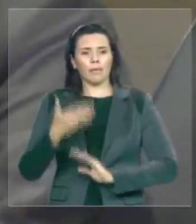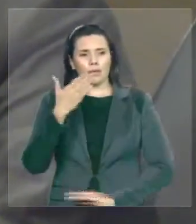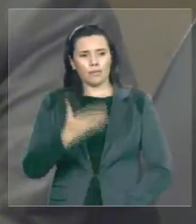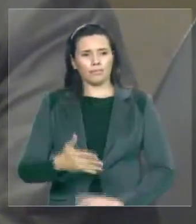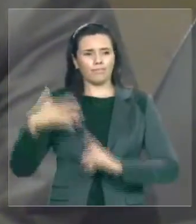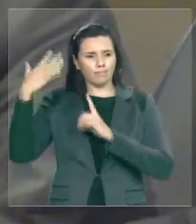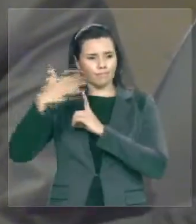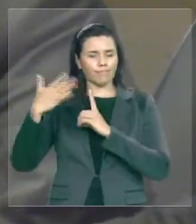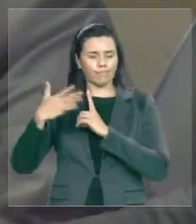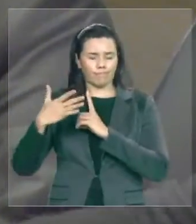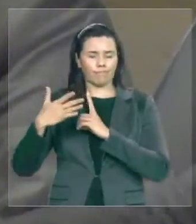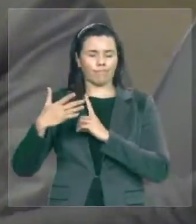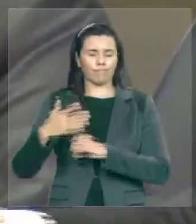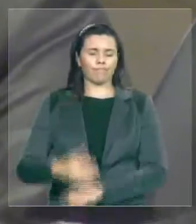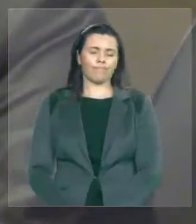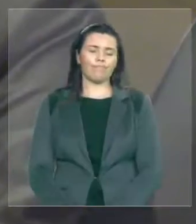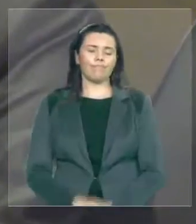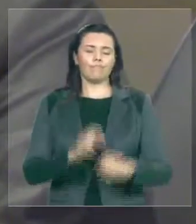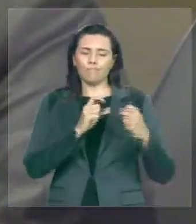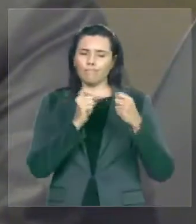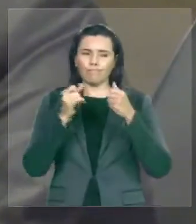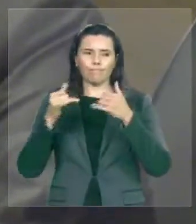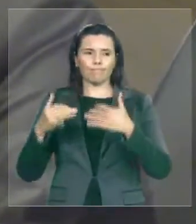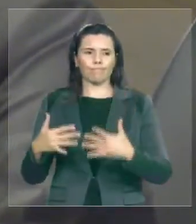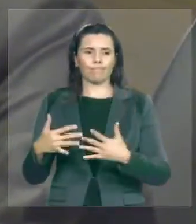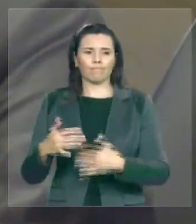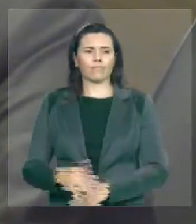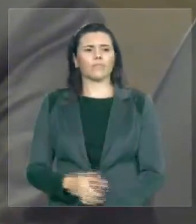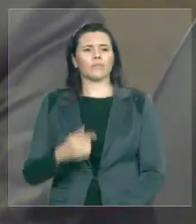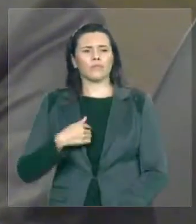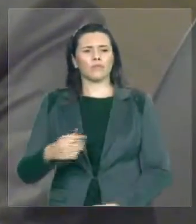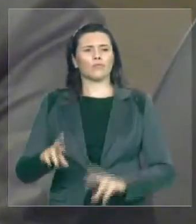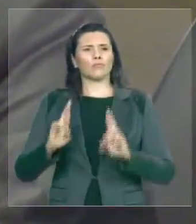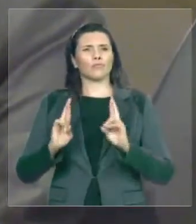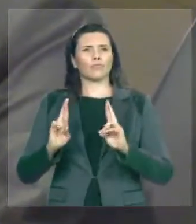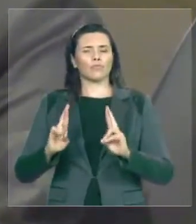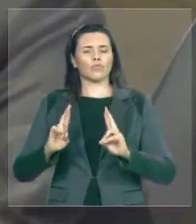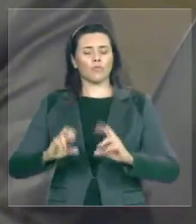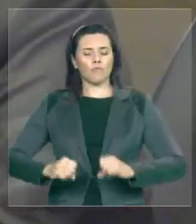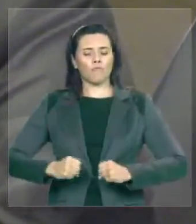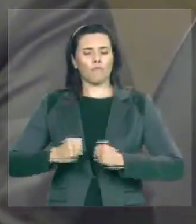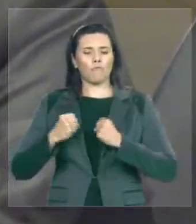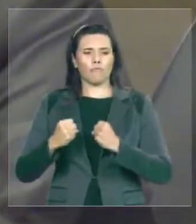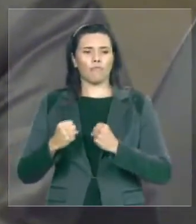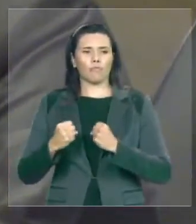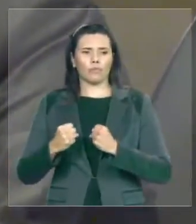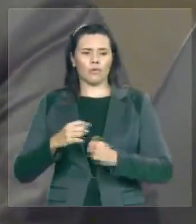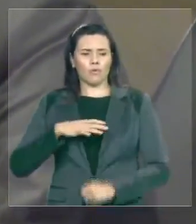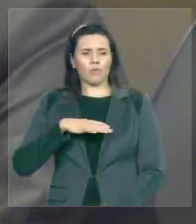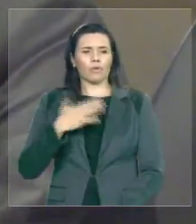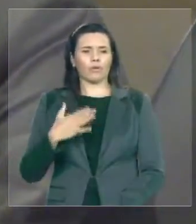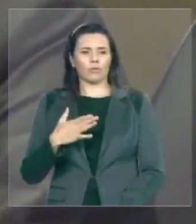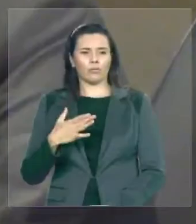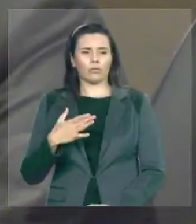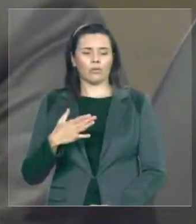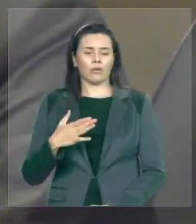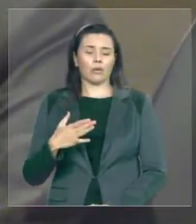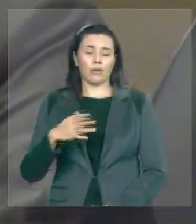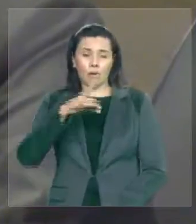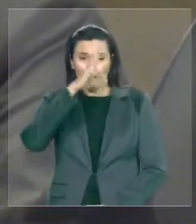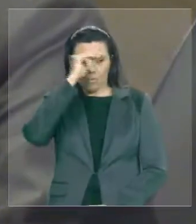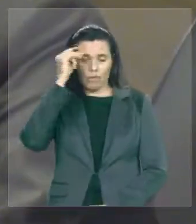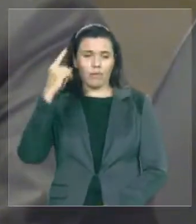pronunciamento e força ao prefeito, porque o poder